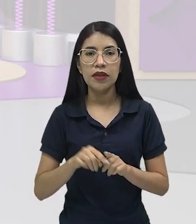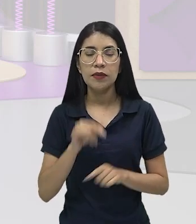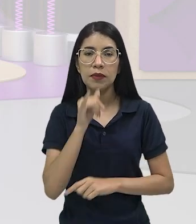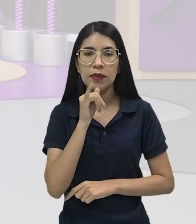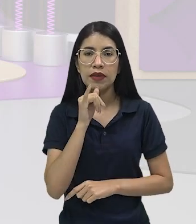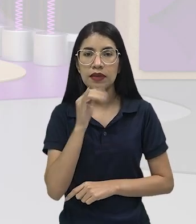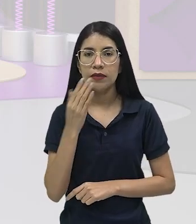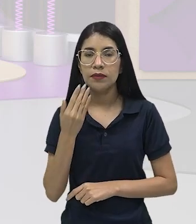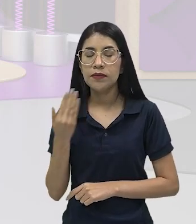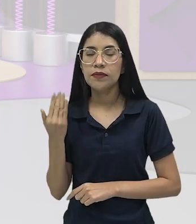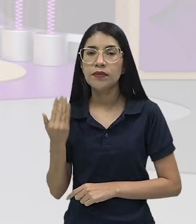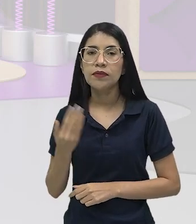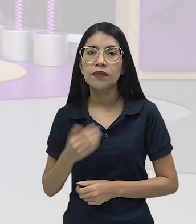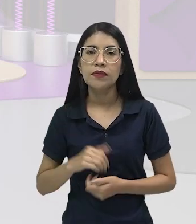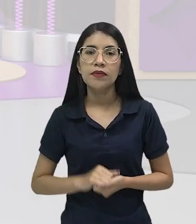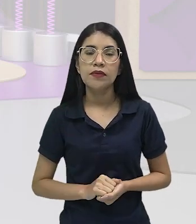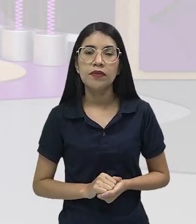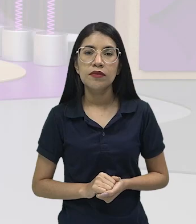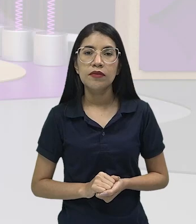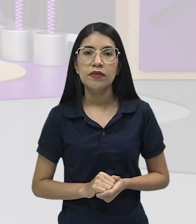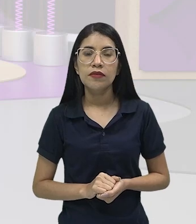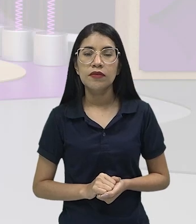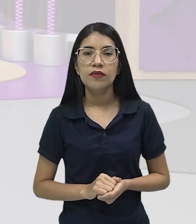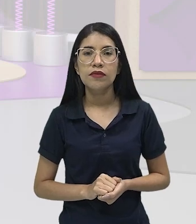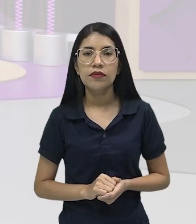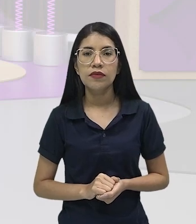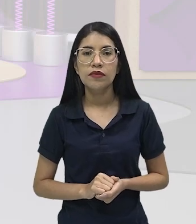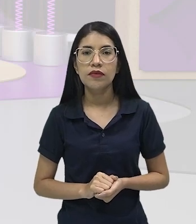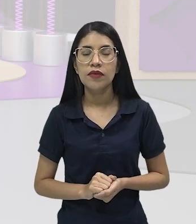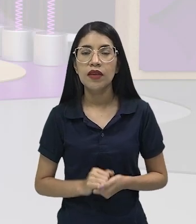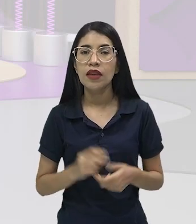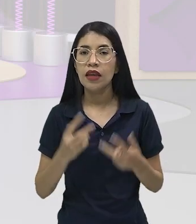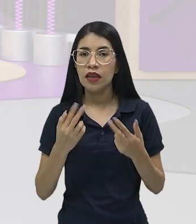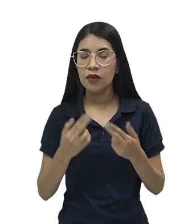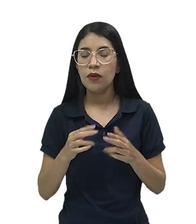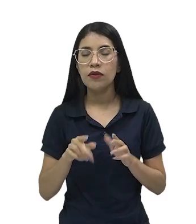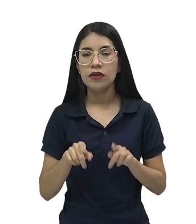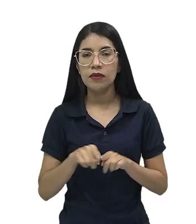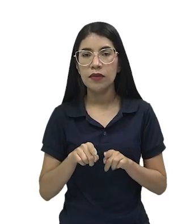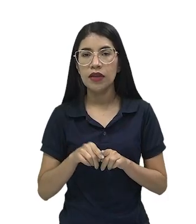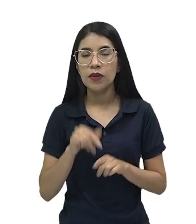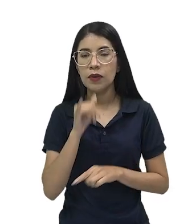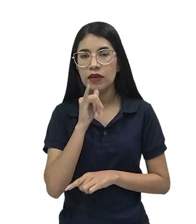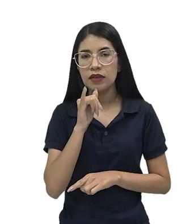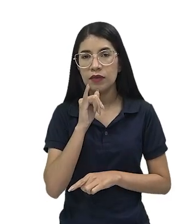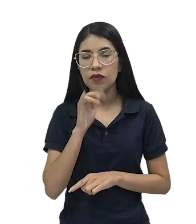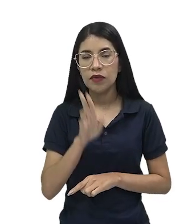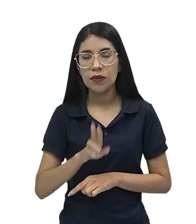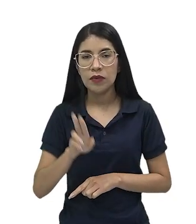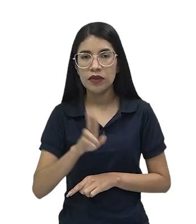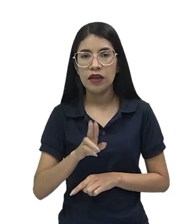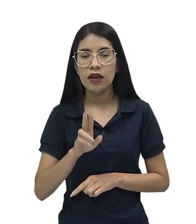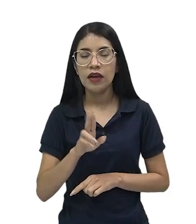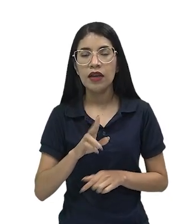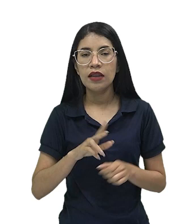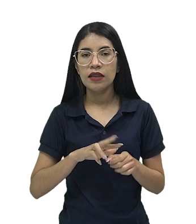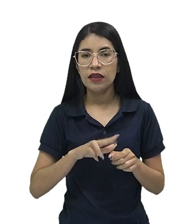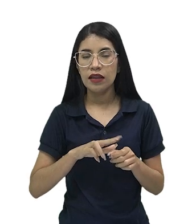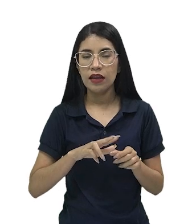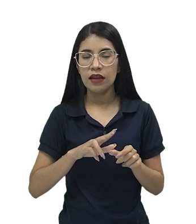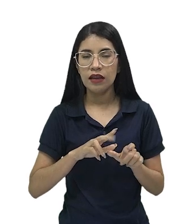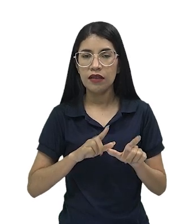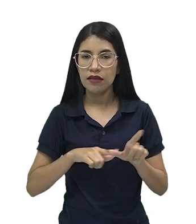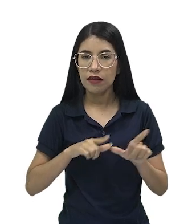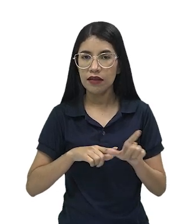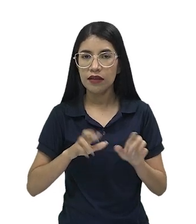olha só. Nessa mesma questão, tá? Eu vou refazer utilizando com outras letras. Então